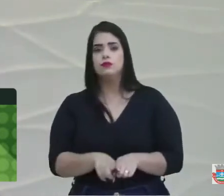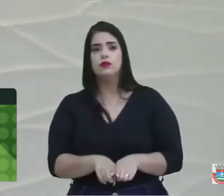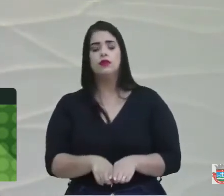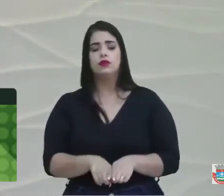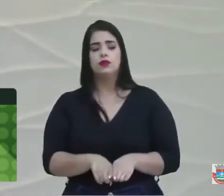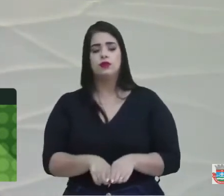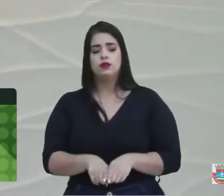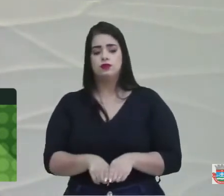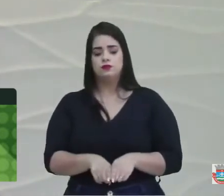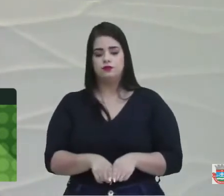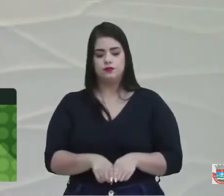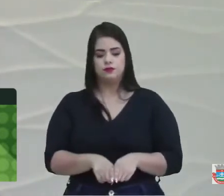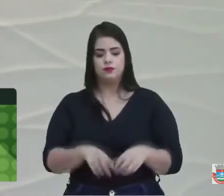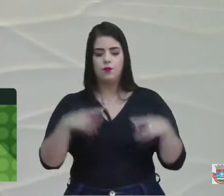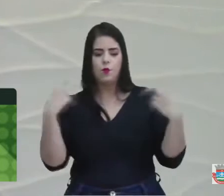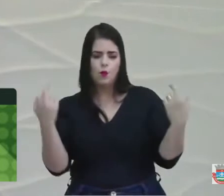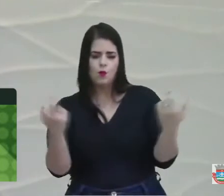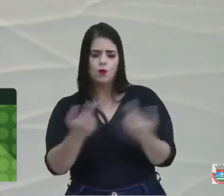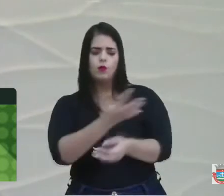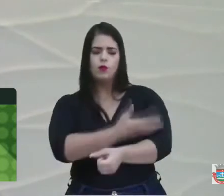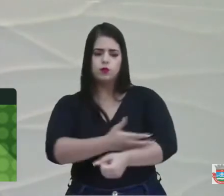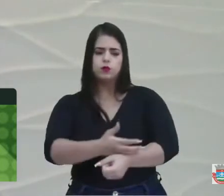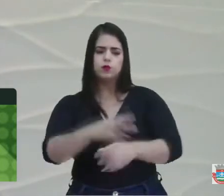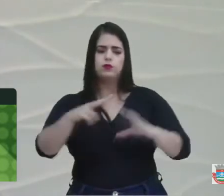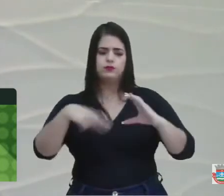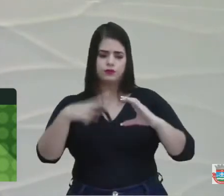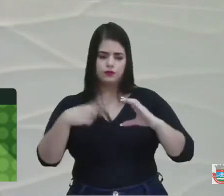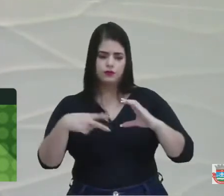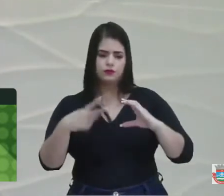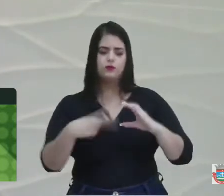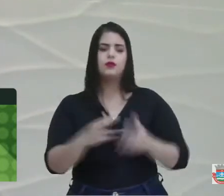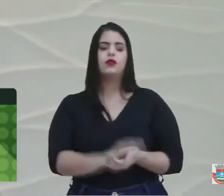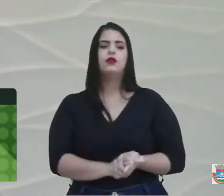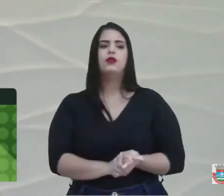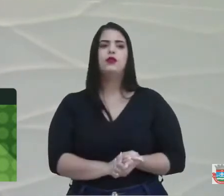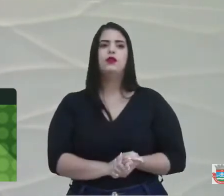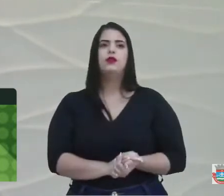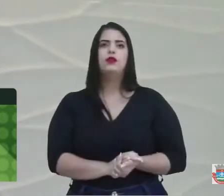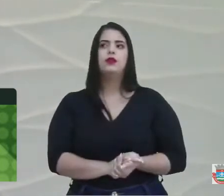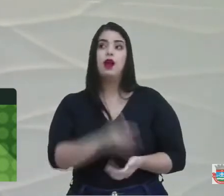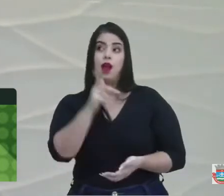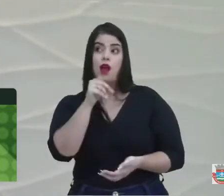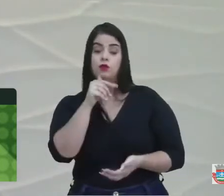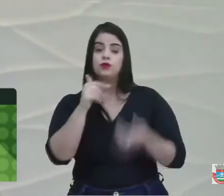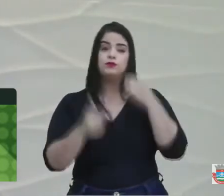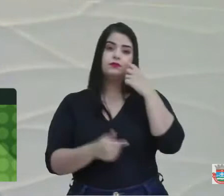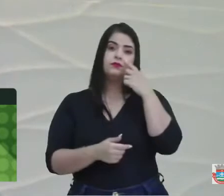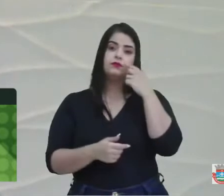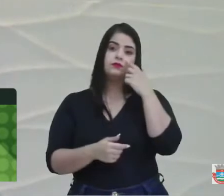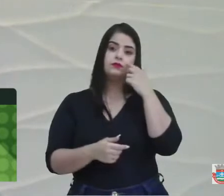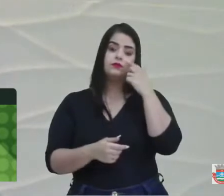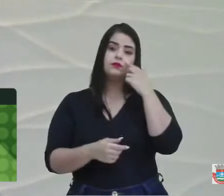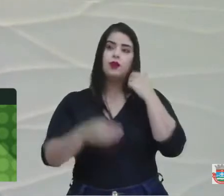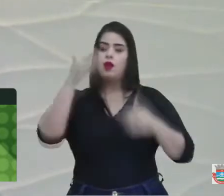outro momento, nessa sessão da Câmara, era o abastecimento no mesmo formato que o